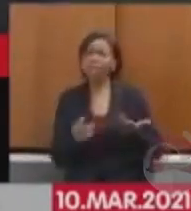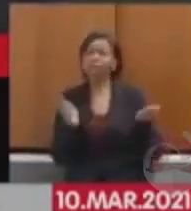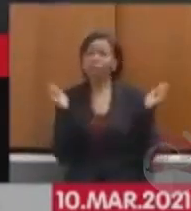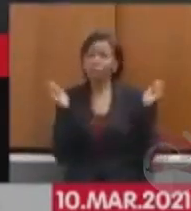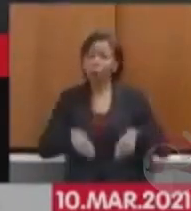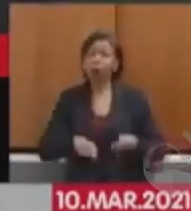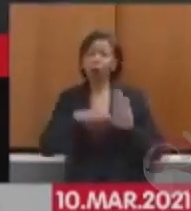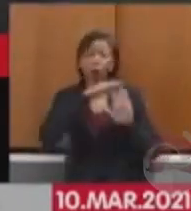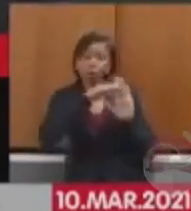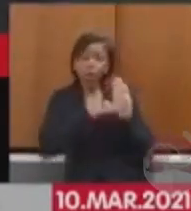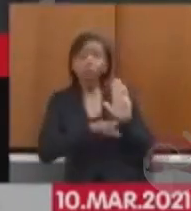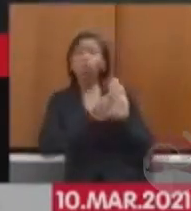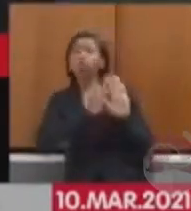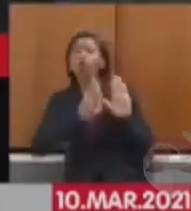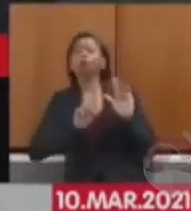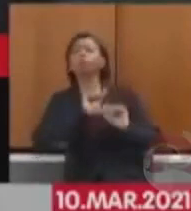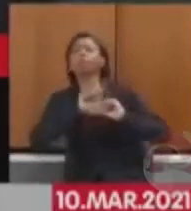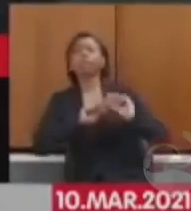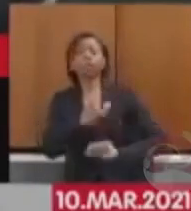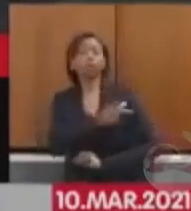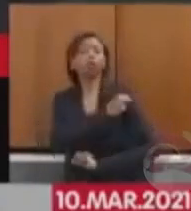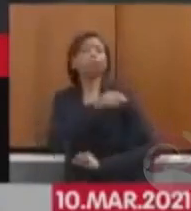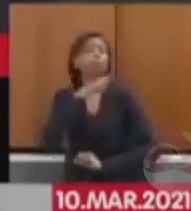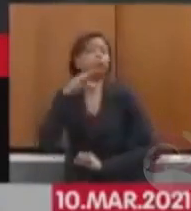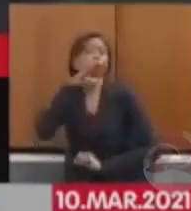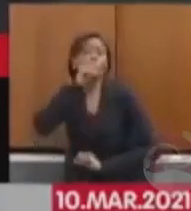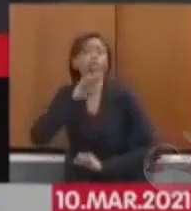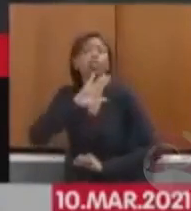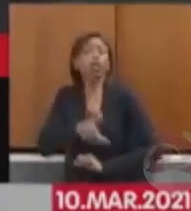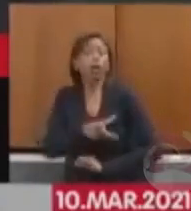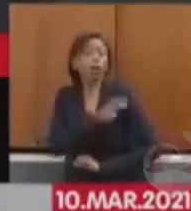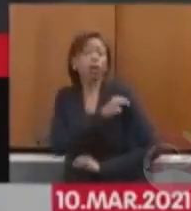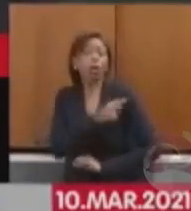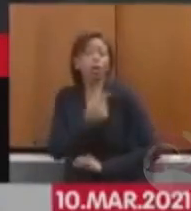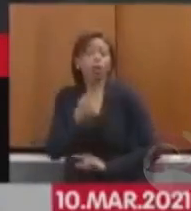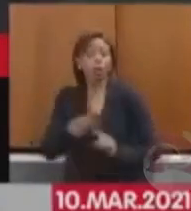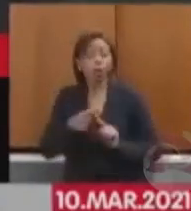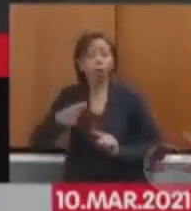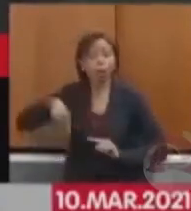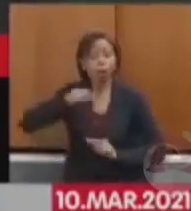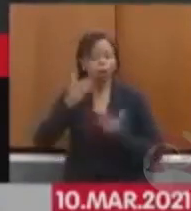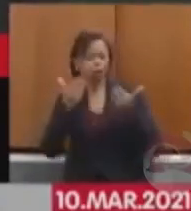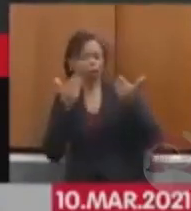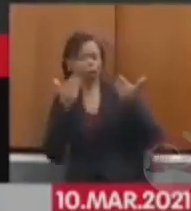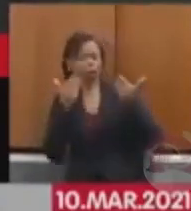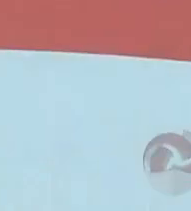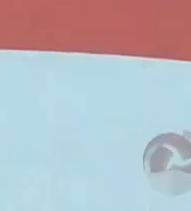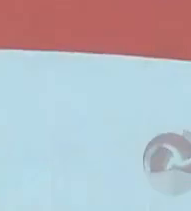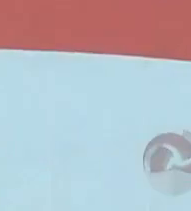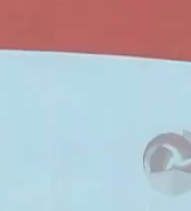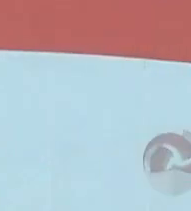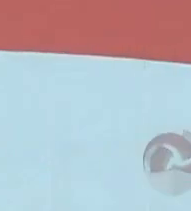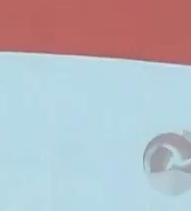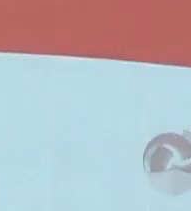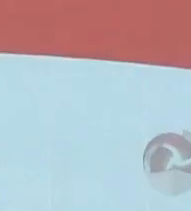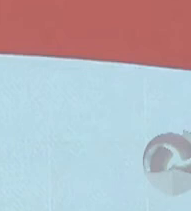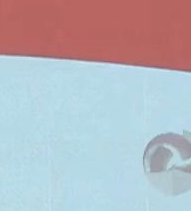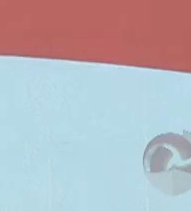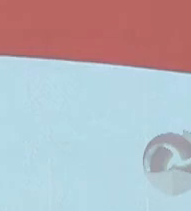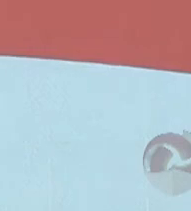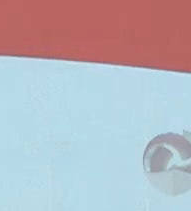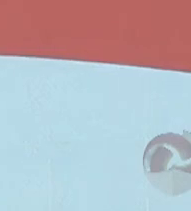urgente essa lista para que essa desconfiança deixe Desistir por parte do Parlamento Mineiro e